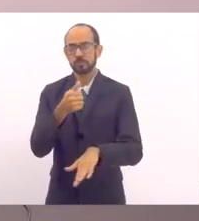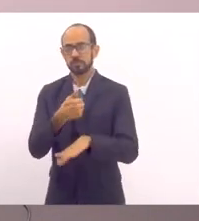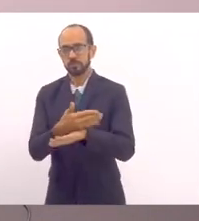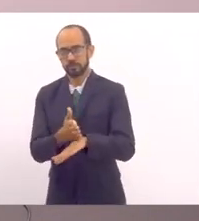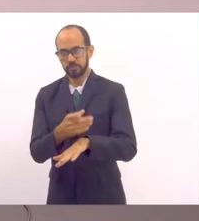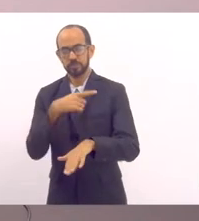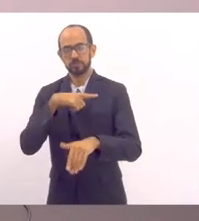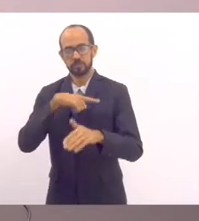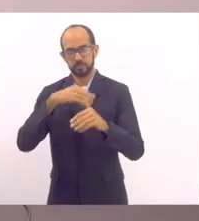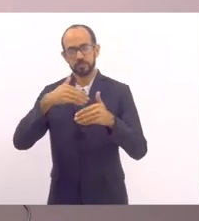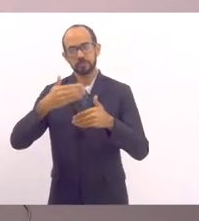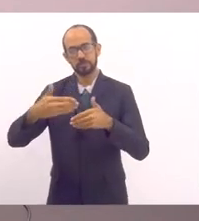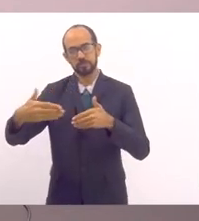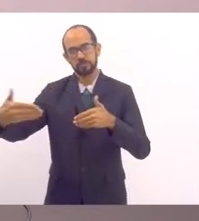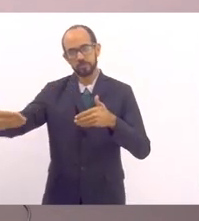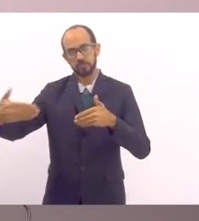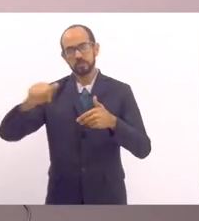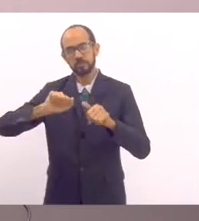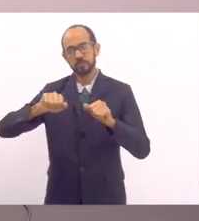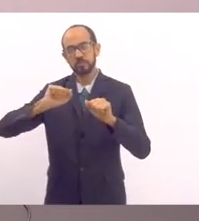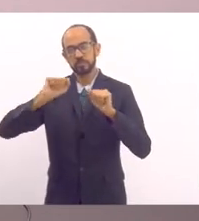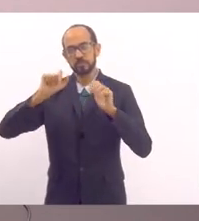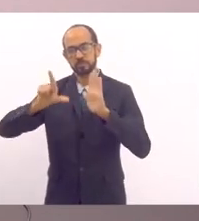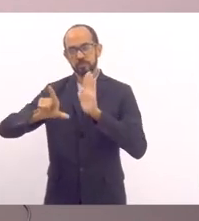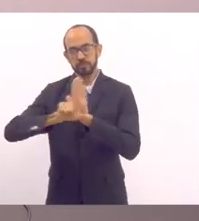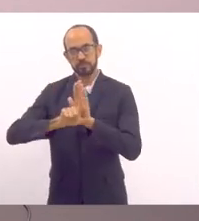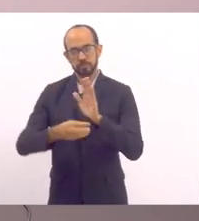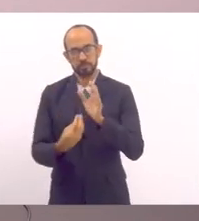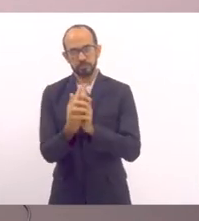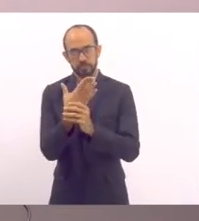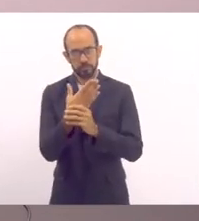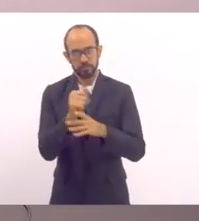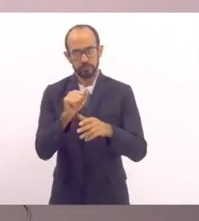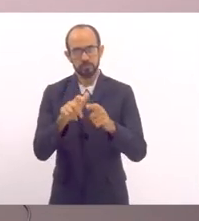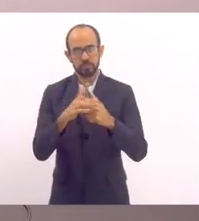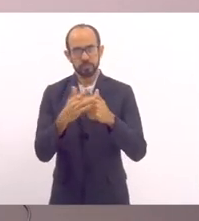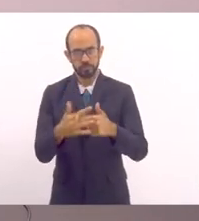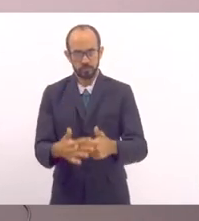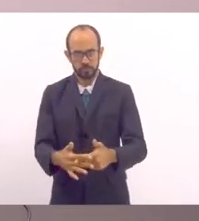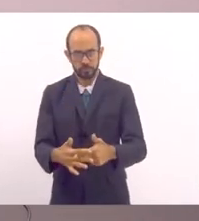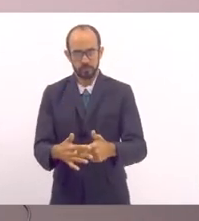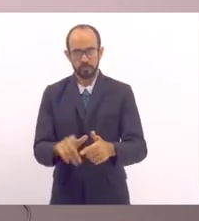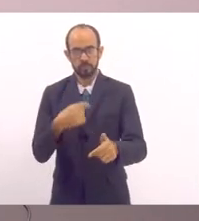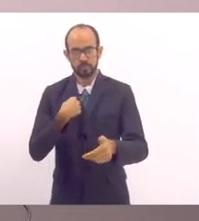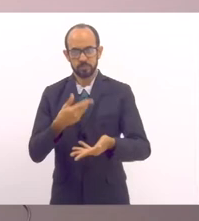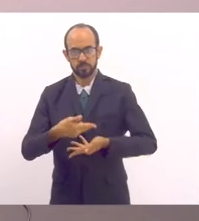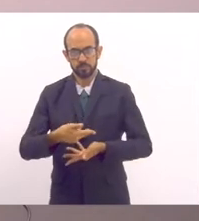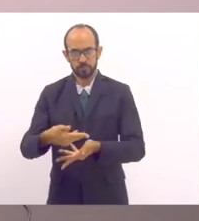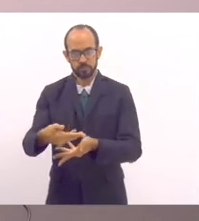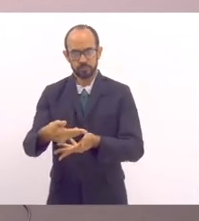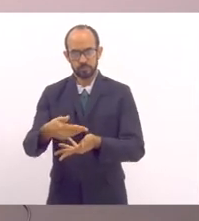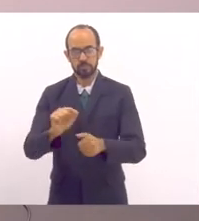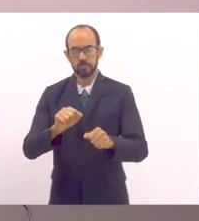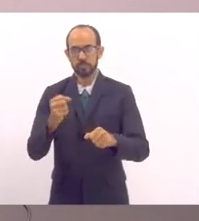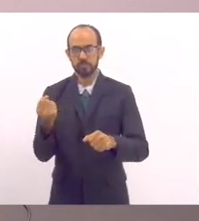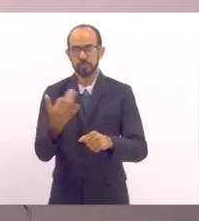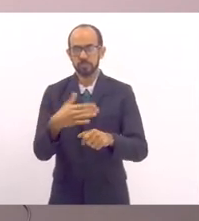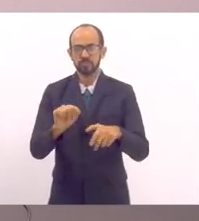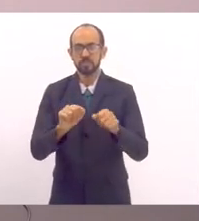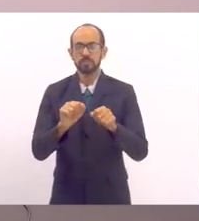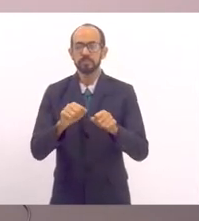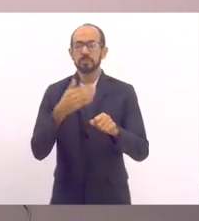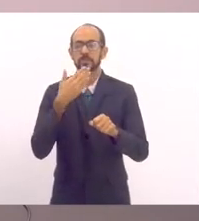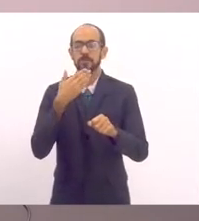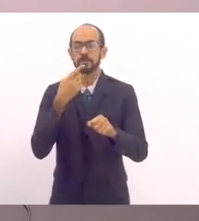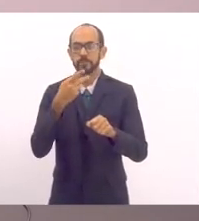para poder aprimorar. Né? Eu fui convidado pelo... Quando o pessoal colocou aqui a questão da Secretaria